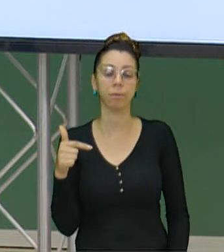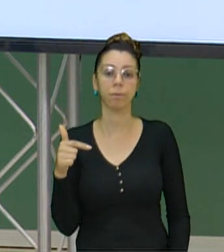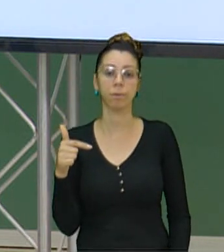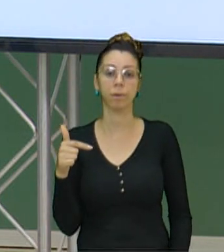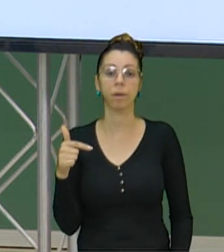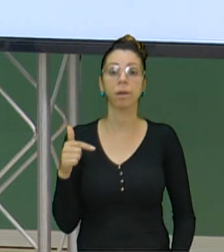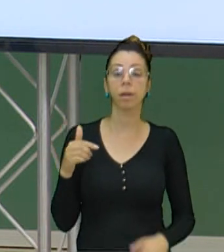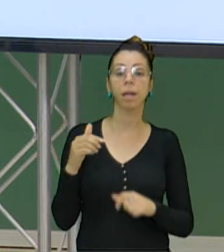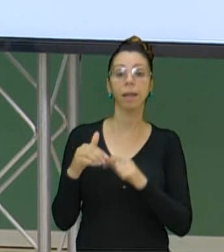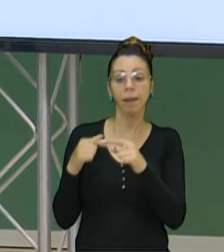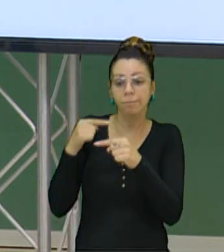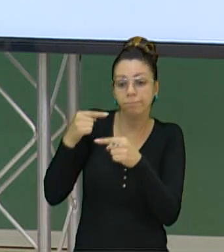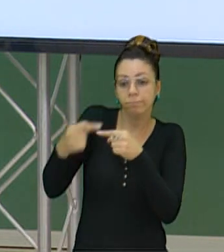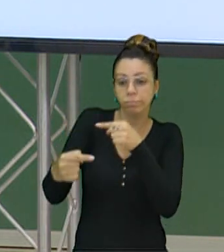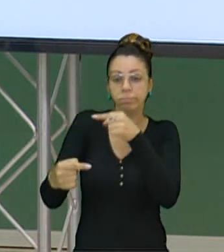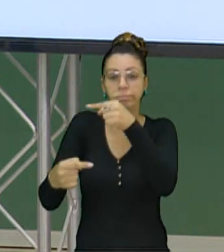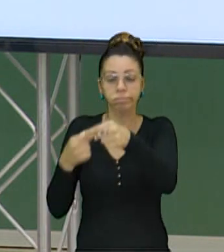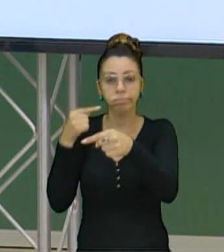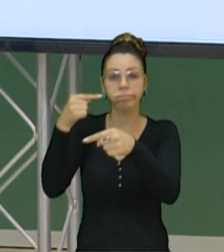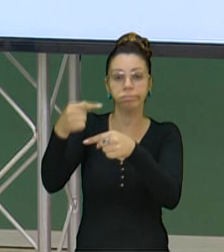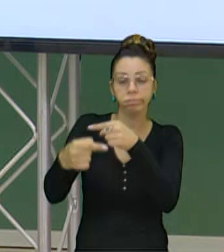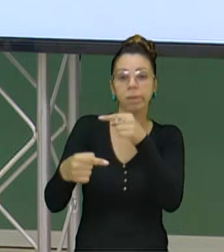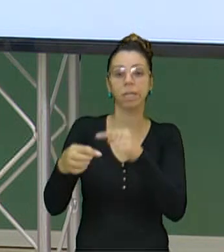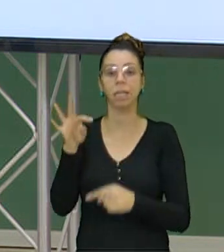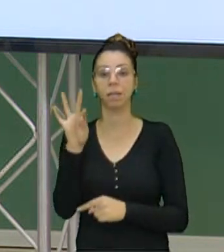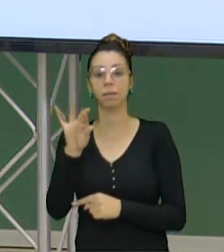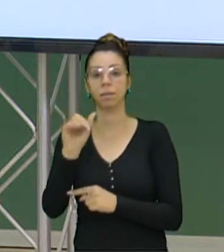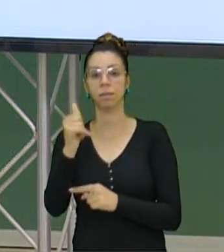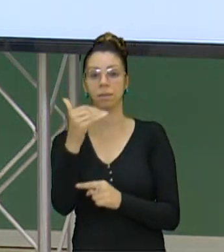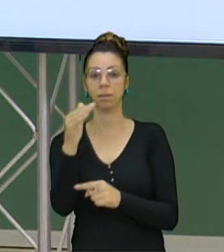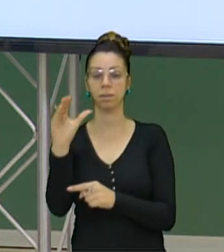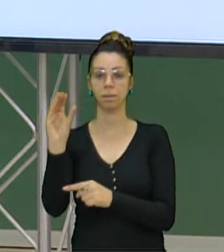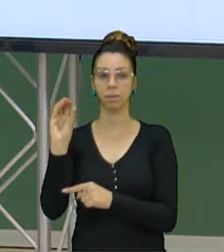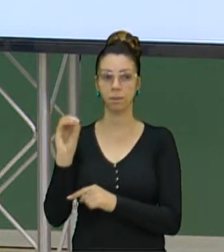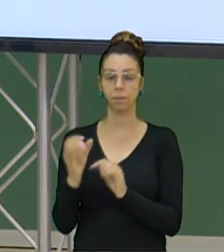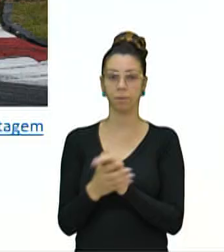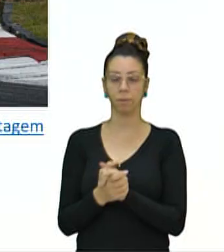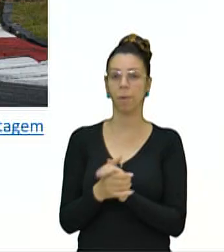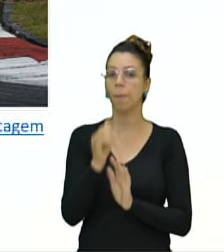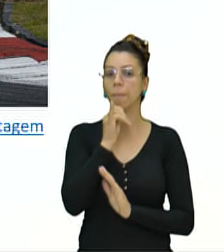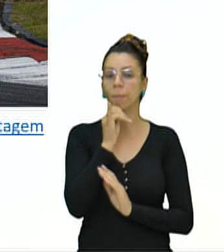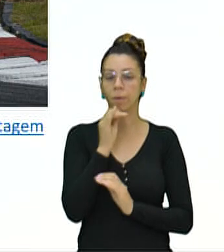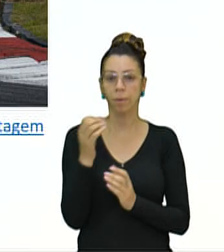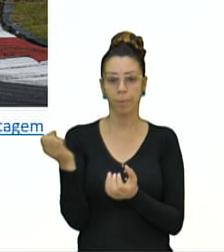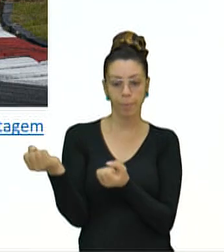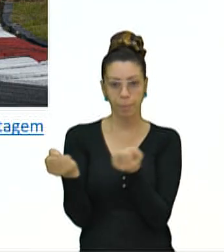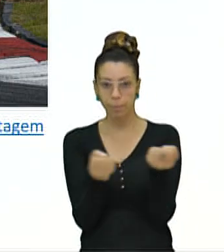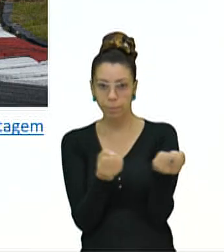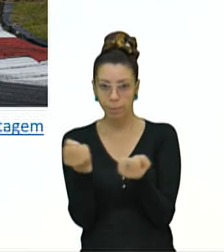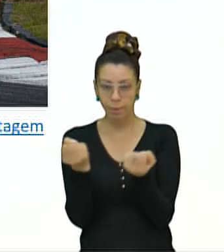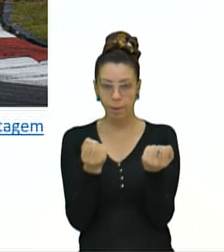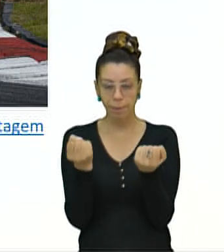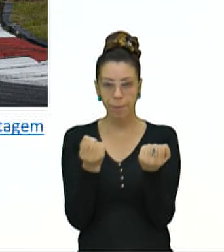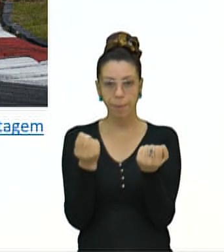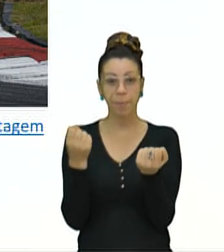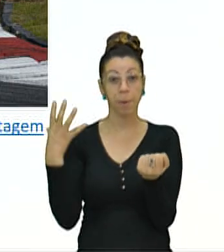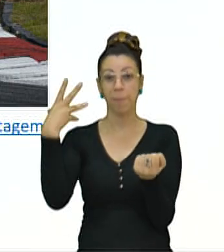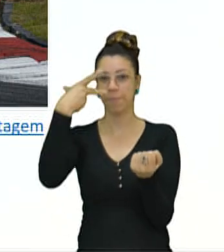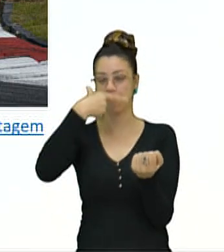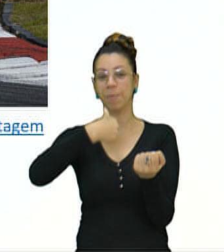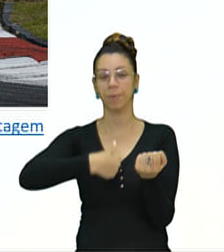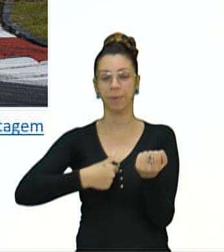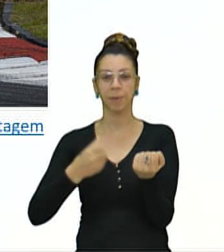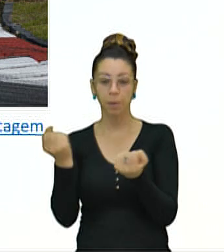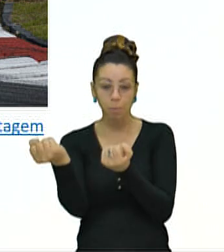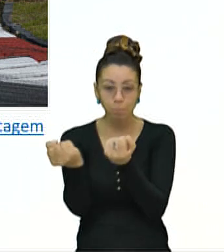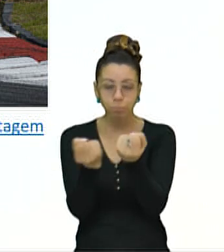tração. Beleza? Veja aqui, um carro fazendo a curva, né? Olha que coisa bonita aqui, ó. Por exemplo, um carro de Fórmula